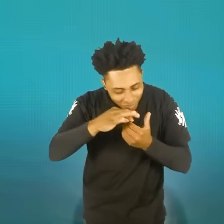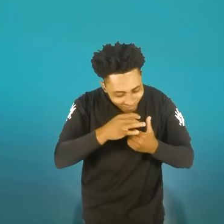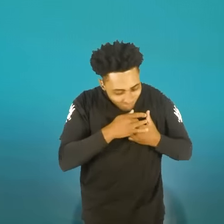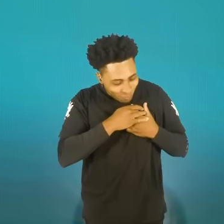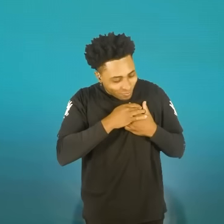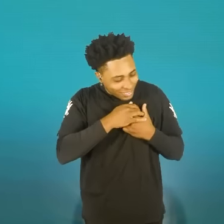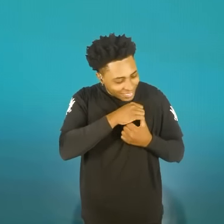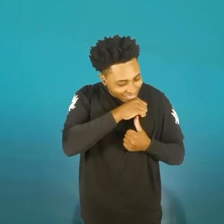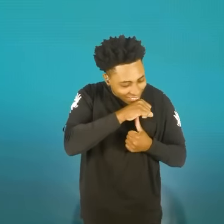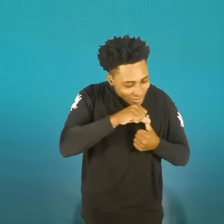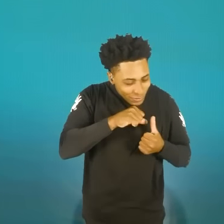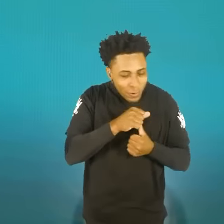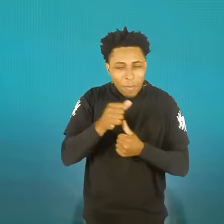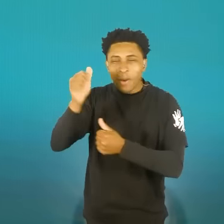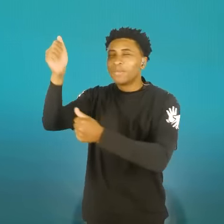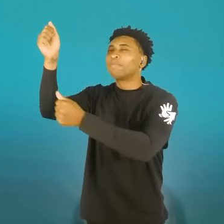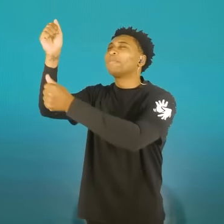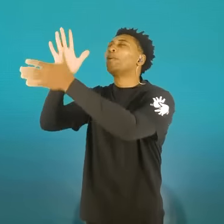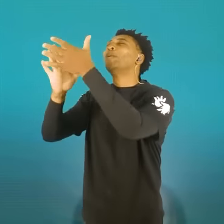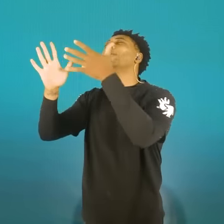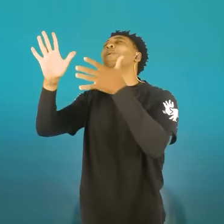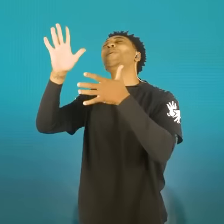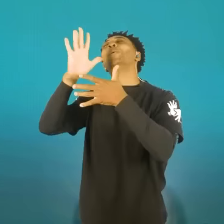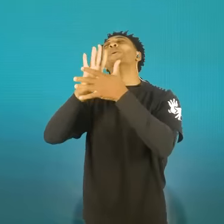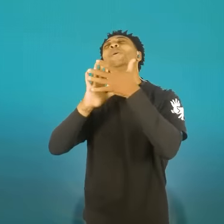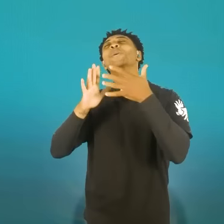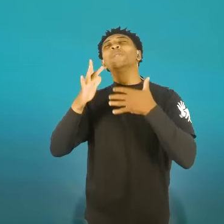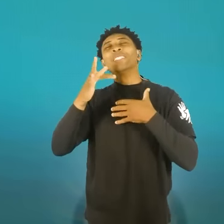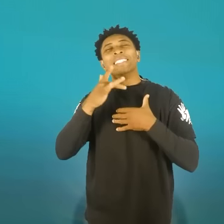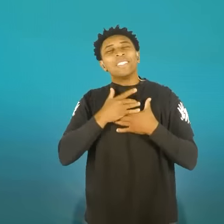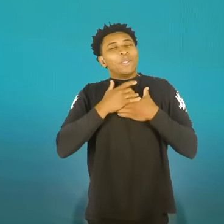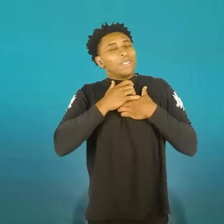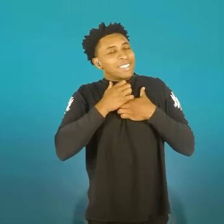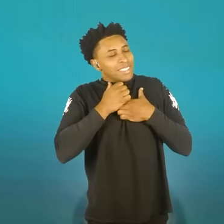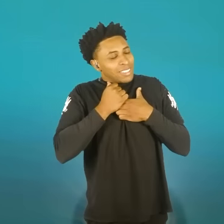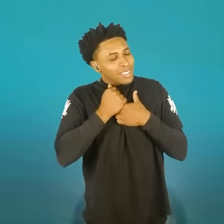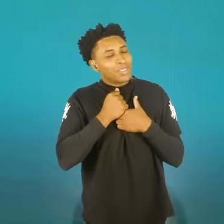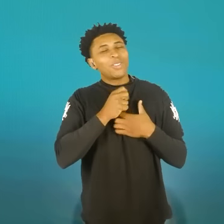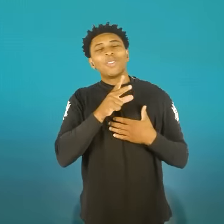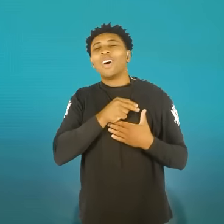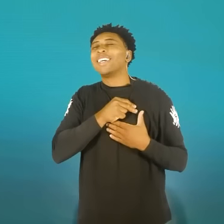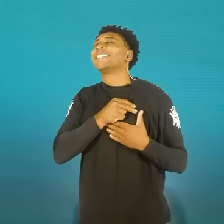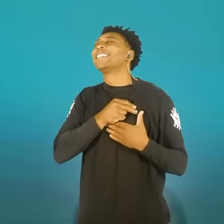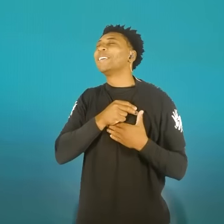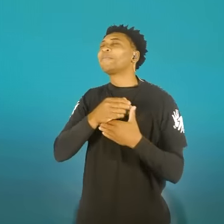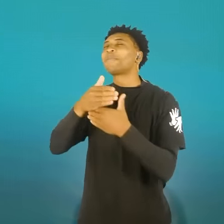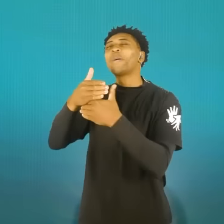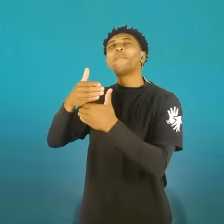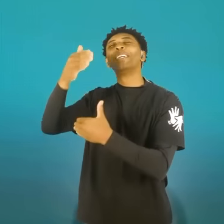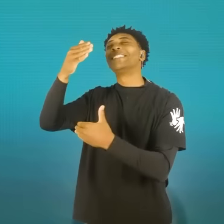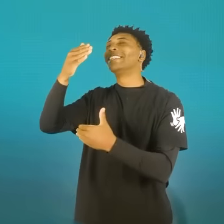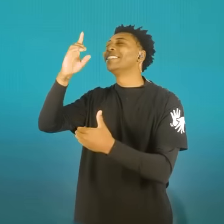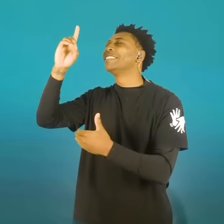da minha vida. Fala de um jeito como nunca ouvi. Toca-me de um jeito como nunca tocaste. Me faça de novo,